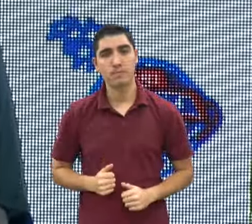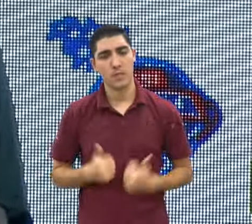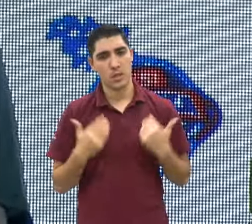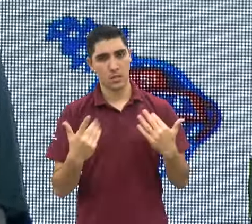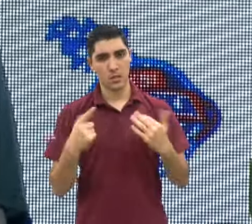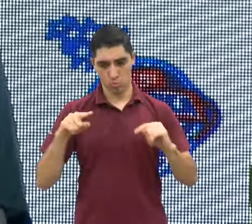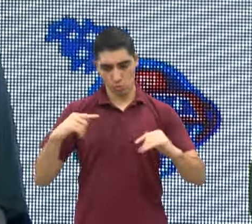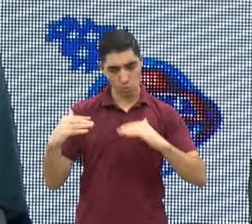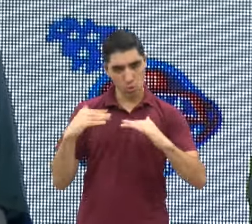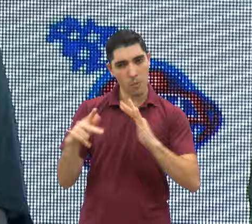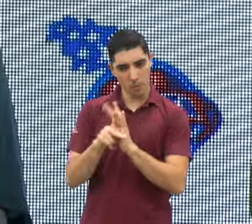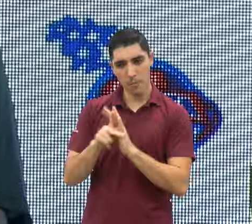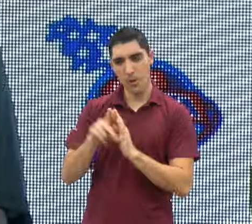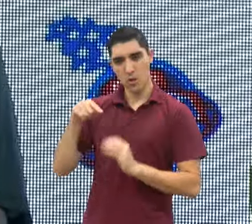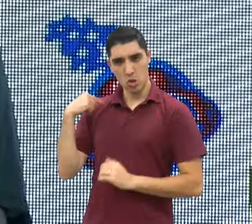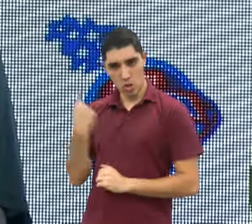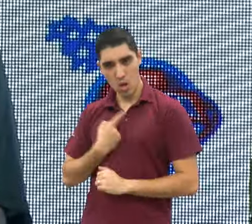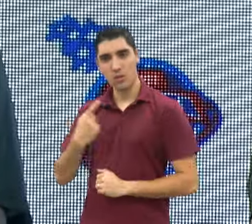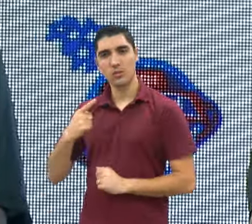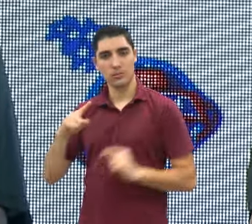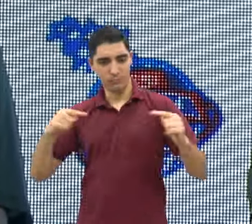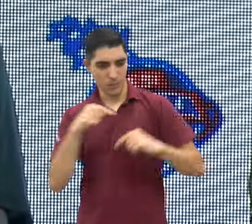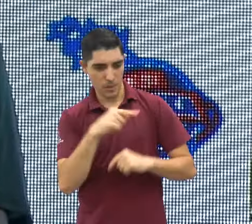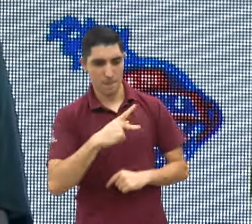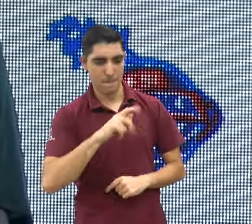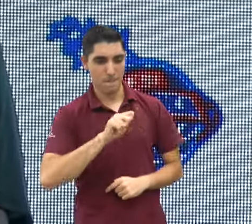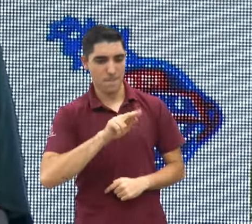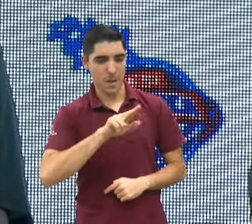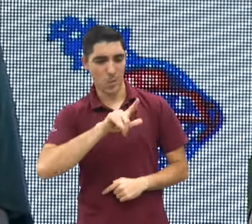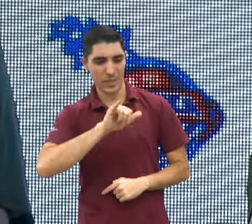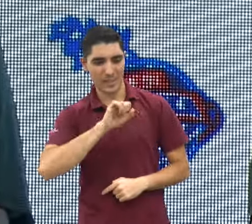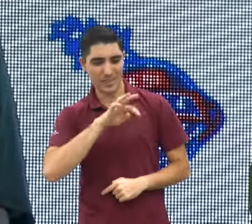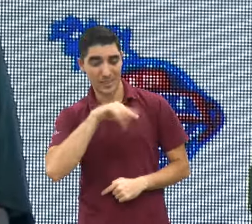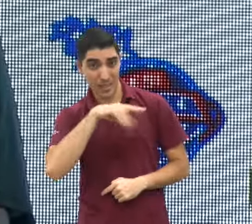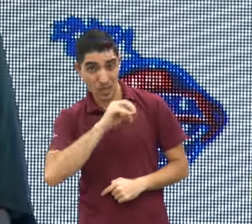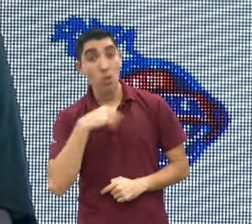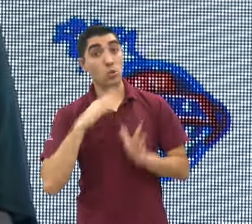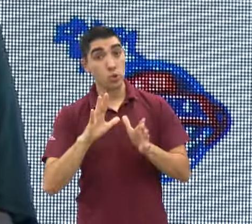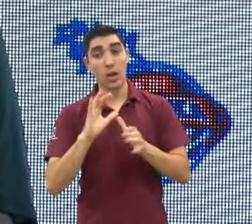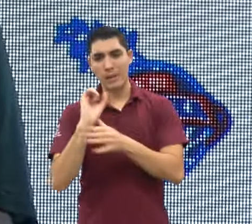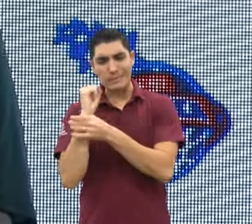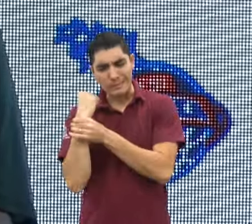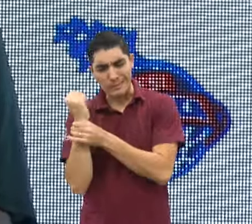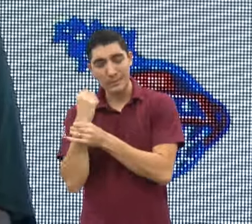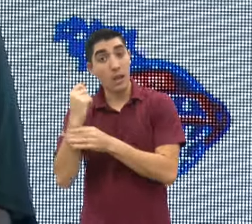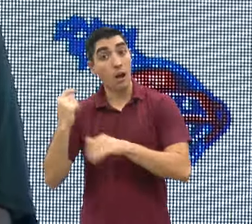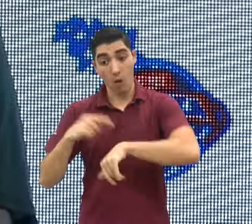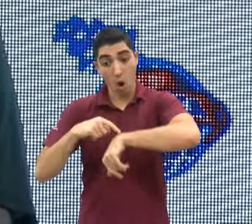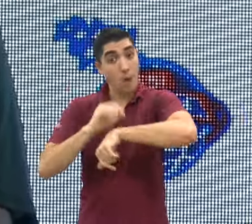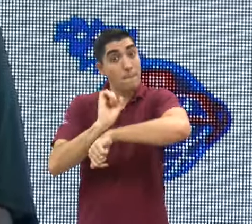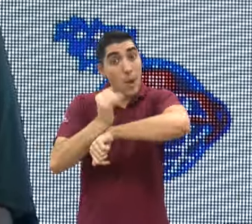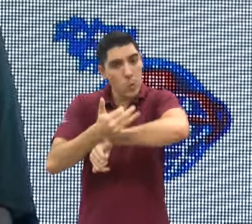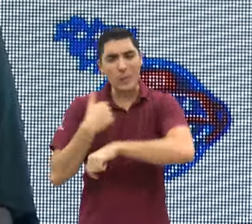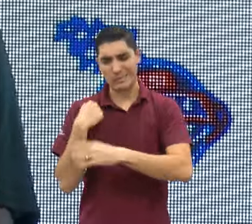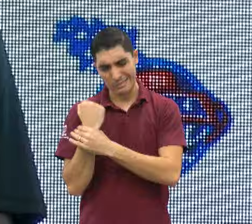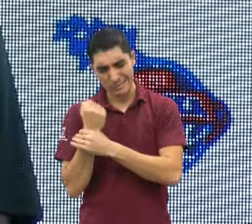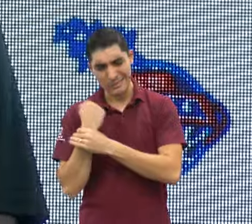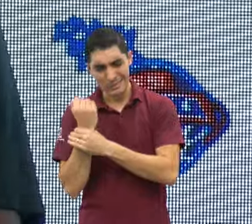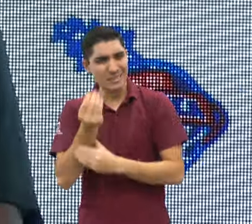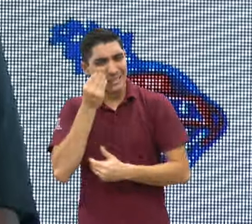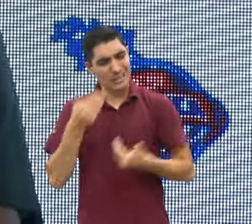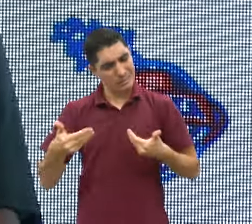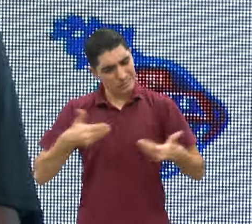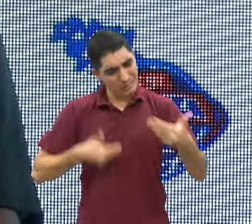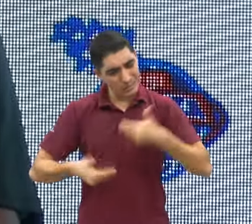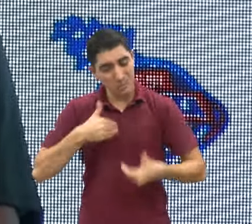umas 2 semanas tentando se recuperar, fazendo físio até de madrugada. Então a gente está tentando, cara, fazer de tudo assim para mim ver se